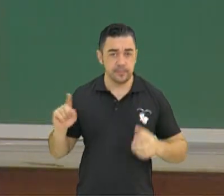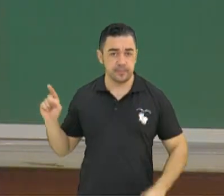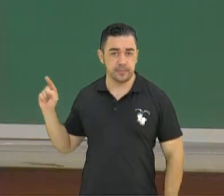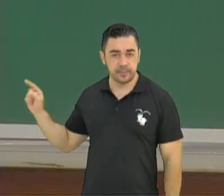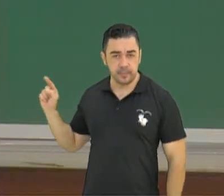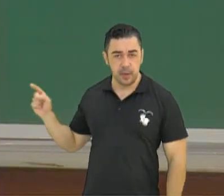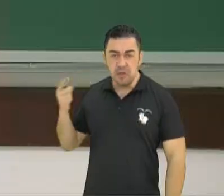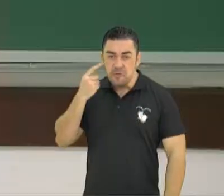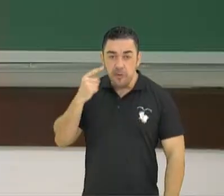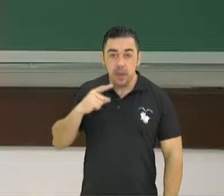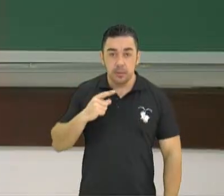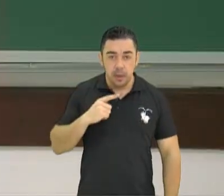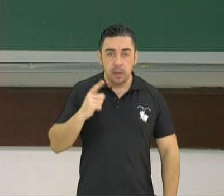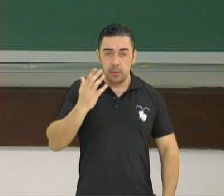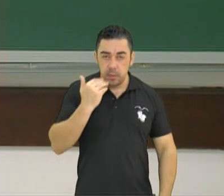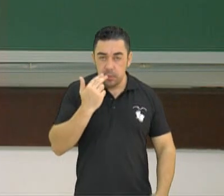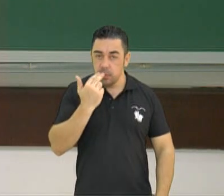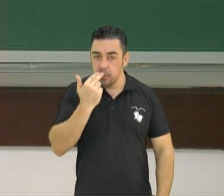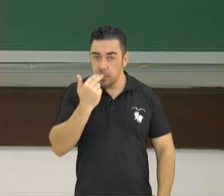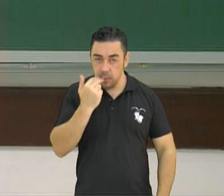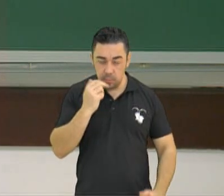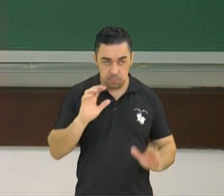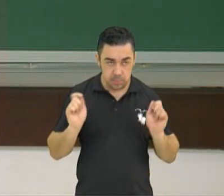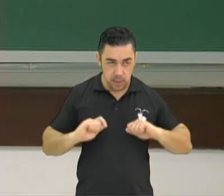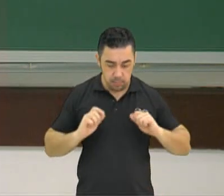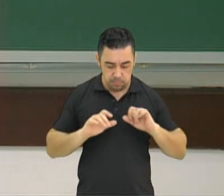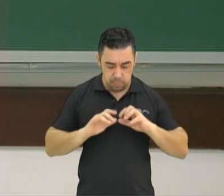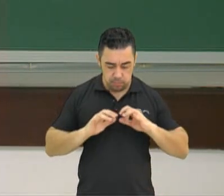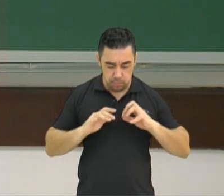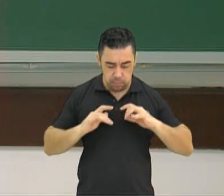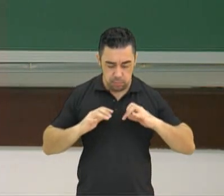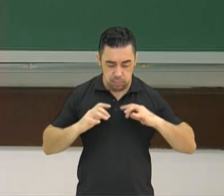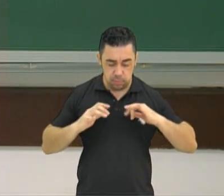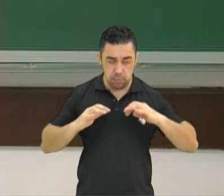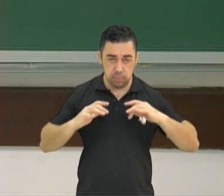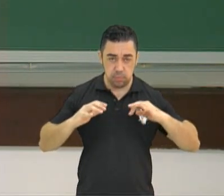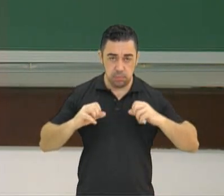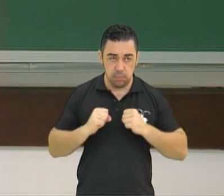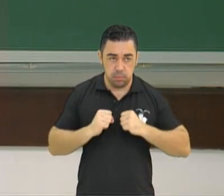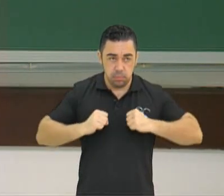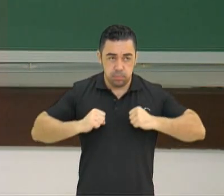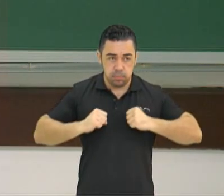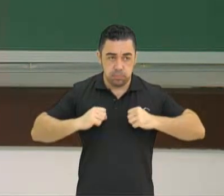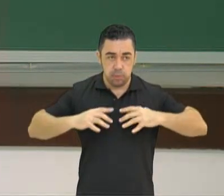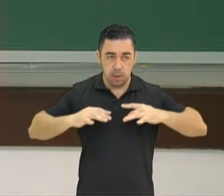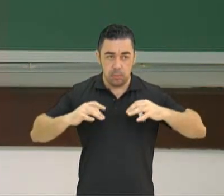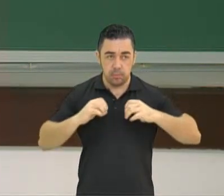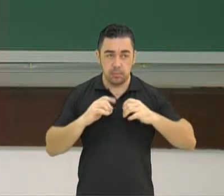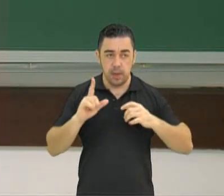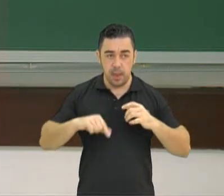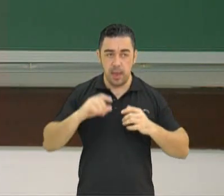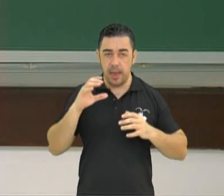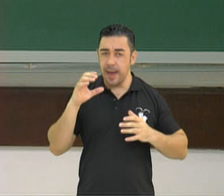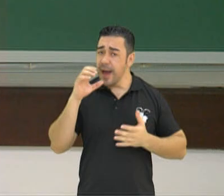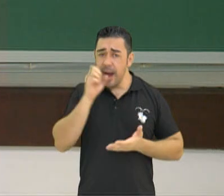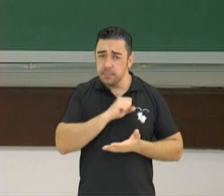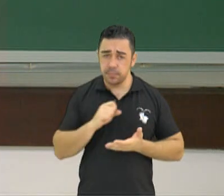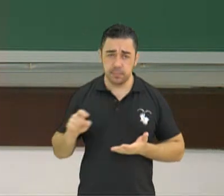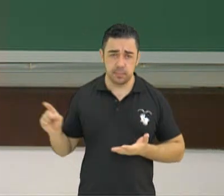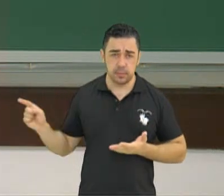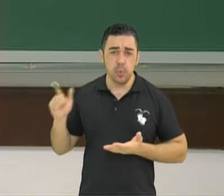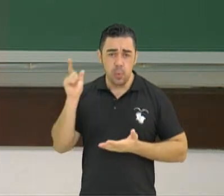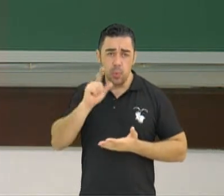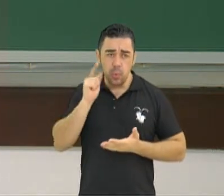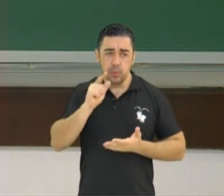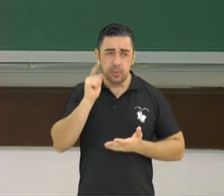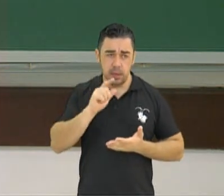que tem nutriente suficiente naquele ambiente onde ela está, ela vai aumentando de tamanho e divide no meio. Então é uma reprodução rápida, né? Ela consegue